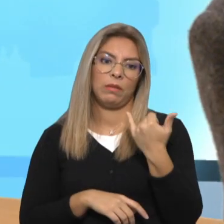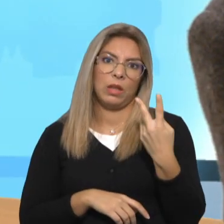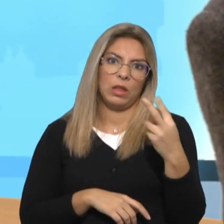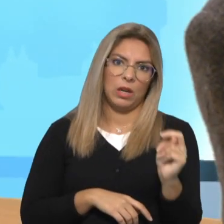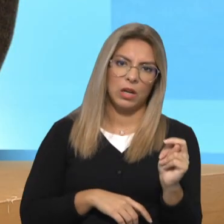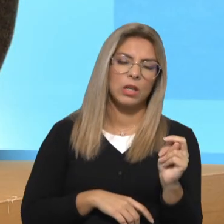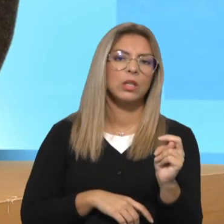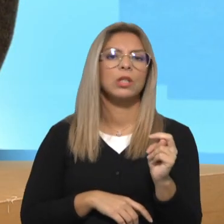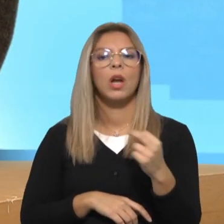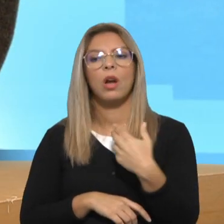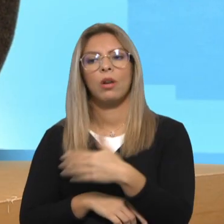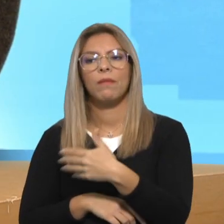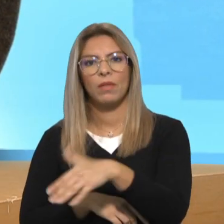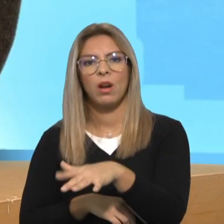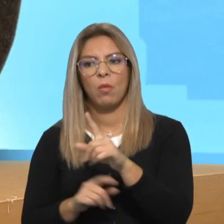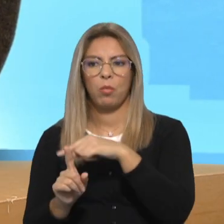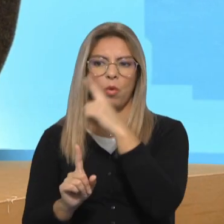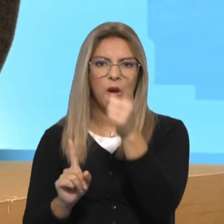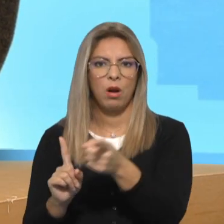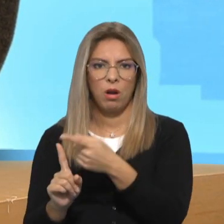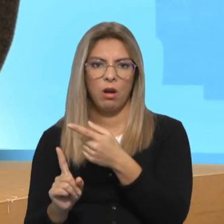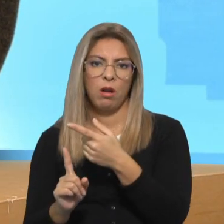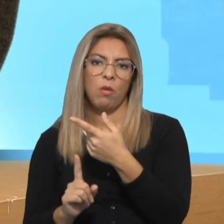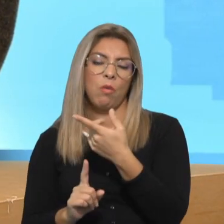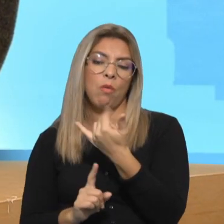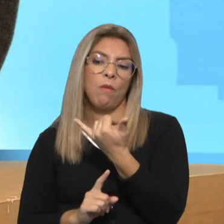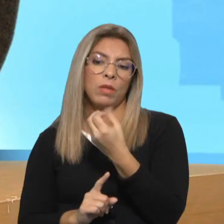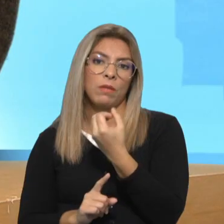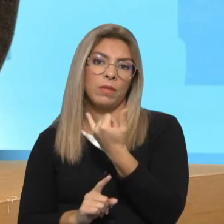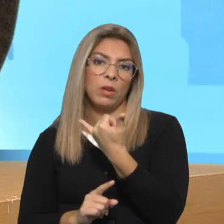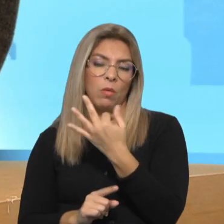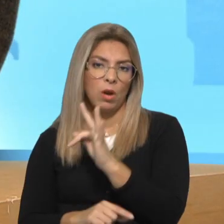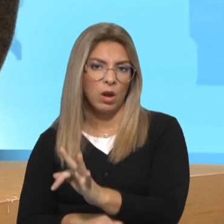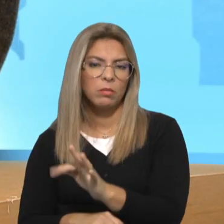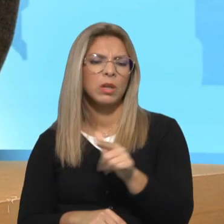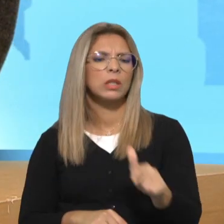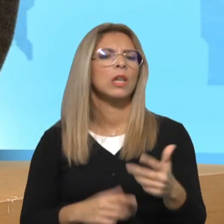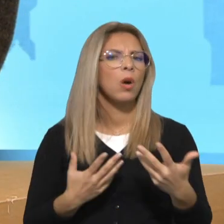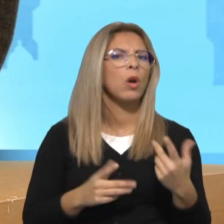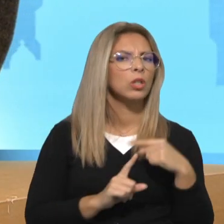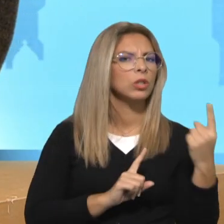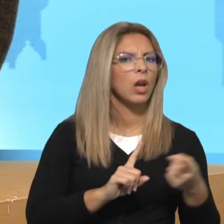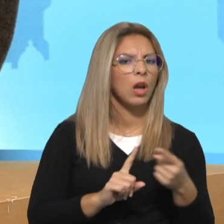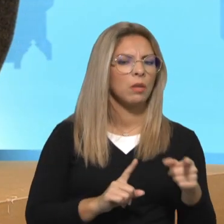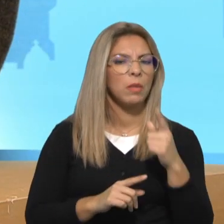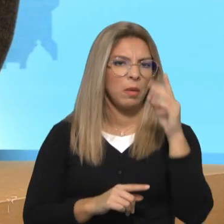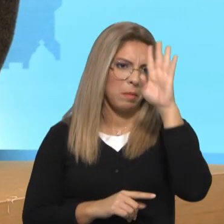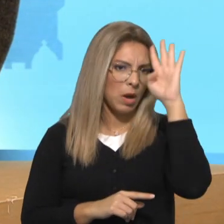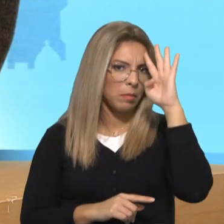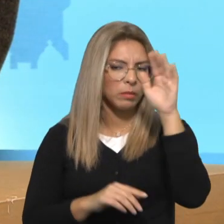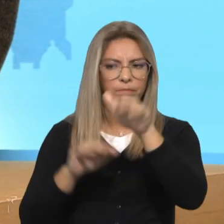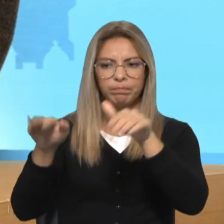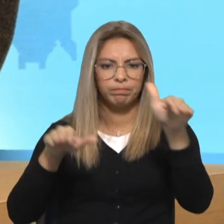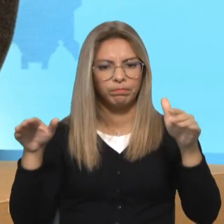ano 2024, que sinal pode ter sido essa iniciativa do Papa de convocar lideranças religiosas